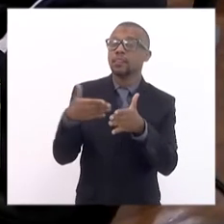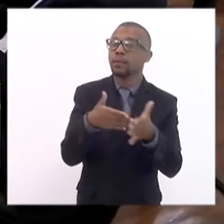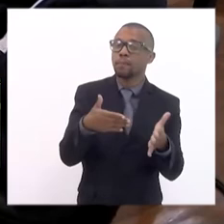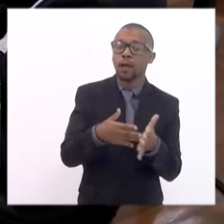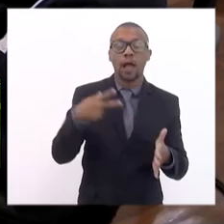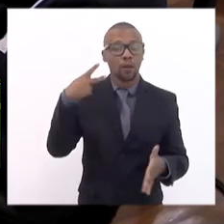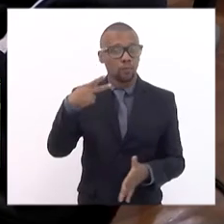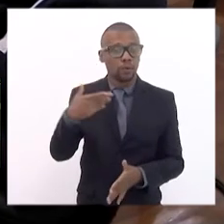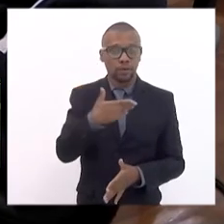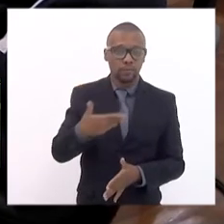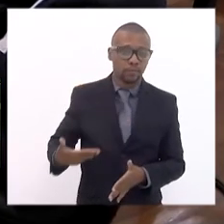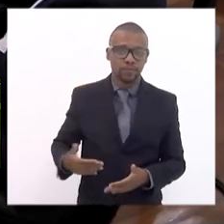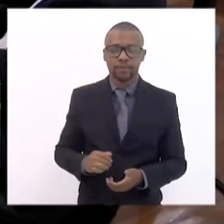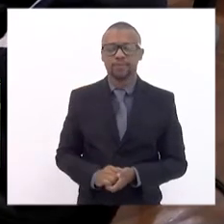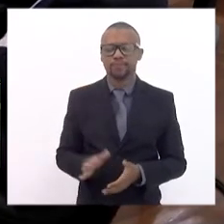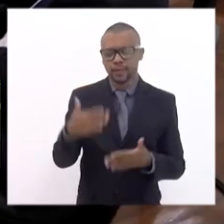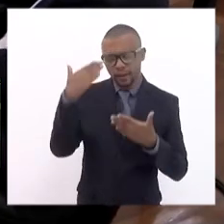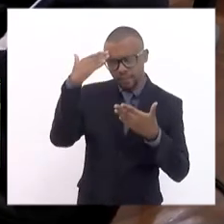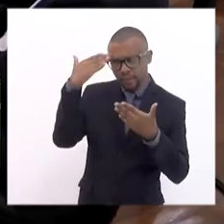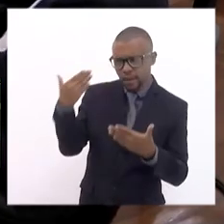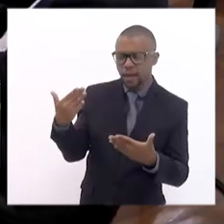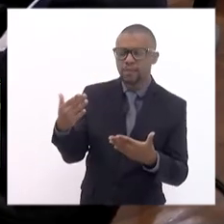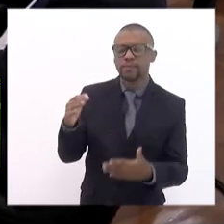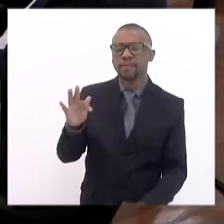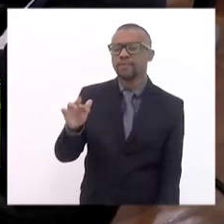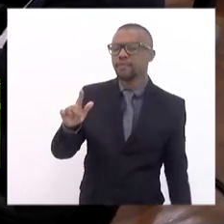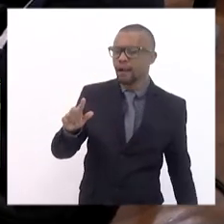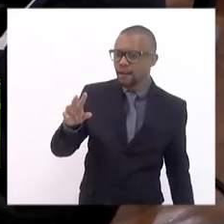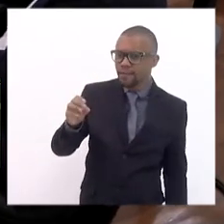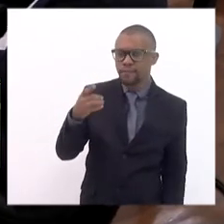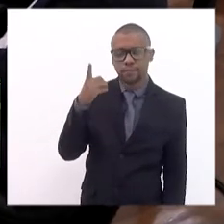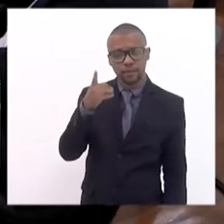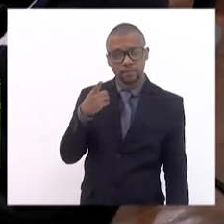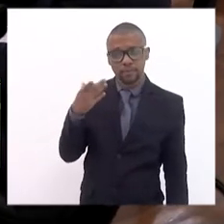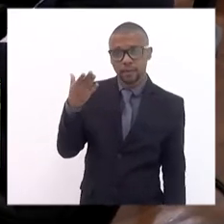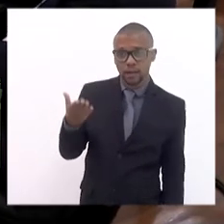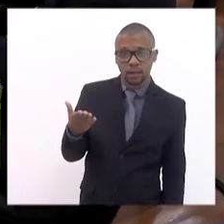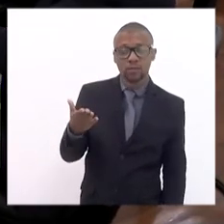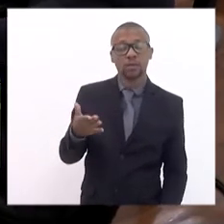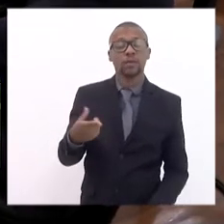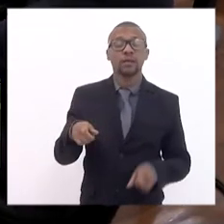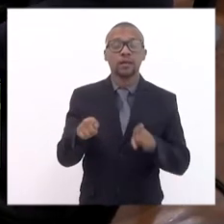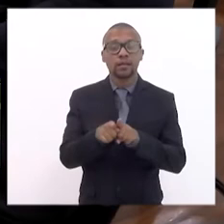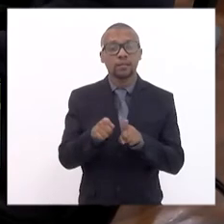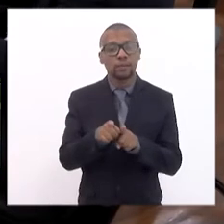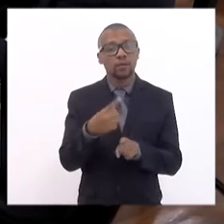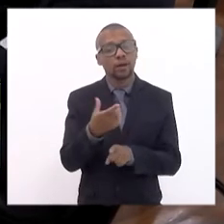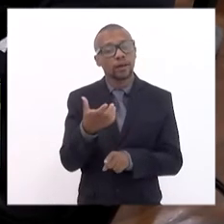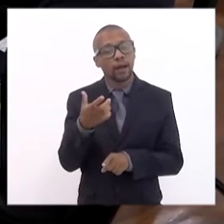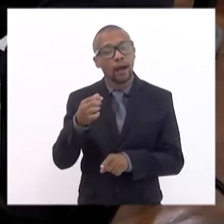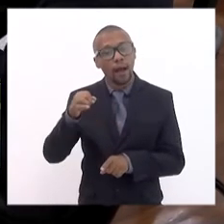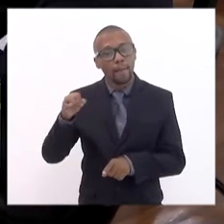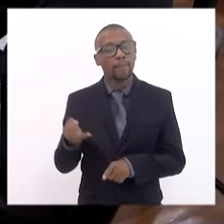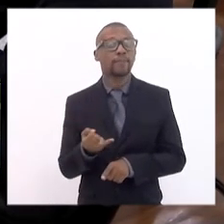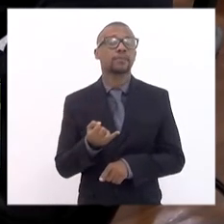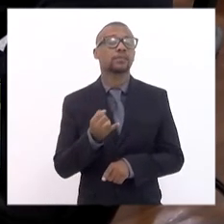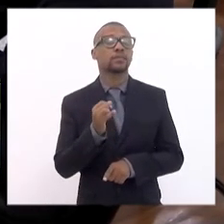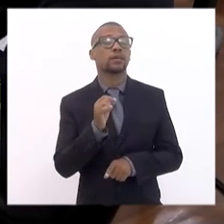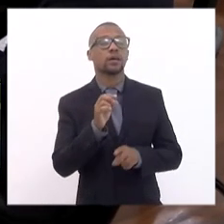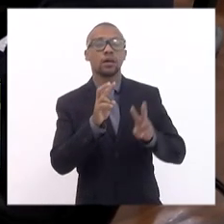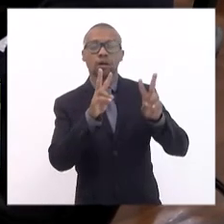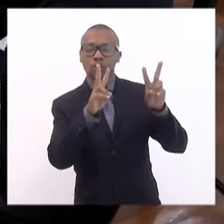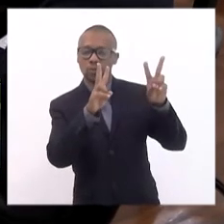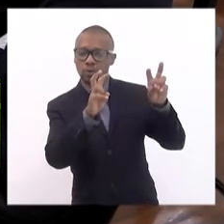Serafini, que participa ativamente da nossa frente parlamentar. E não vamos perder de vista especificamente, Flávio, as questões que